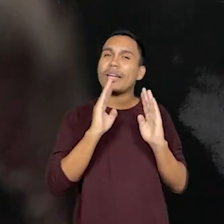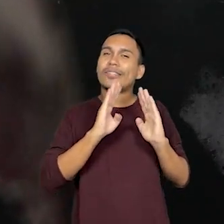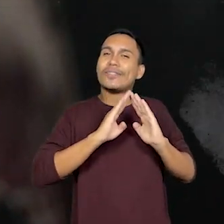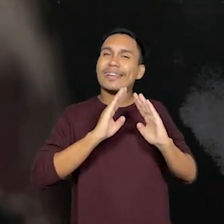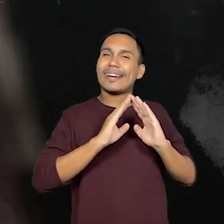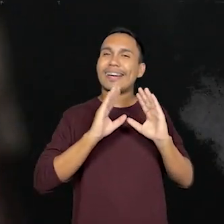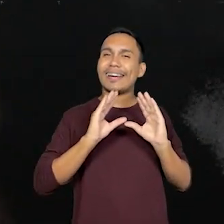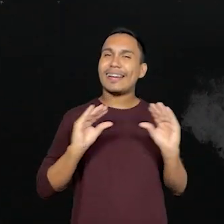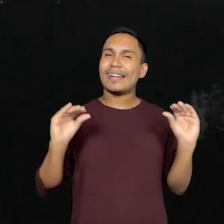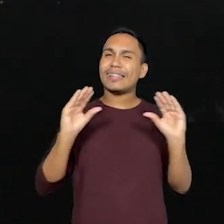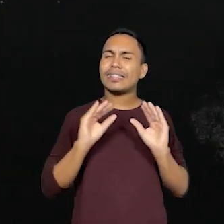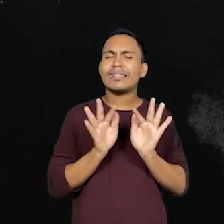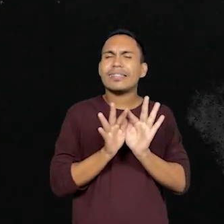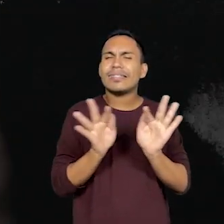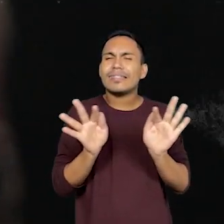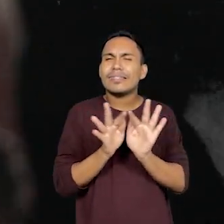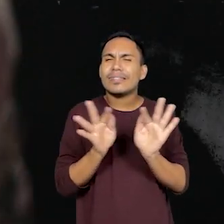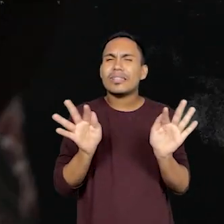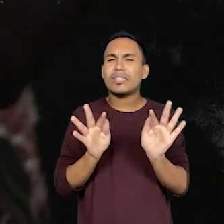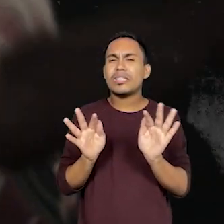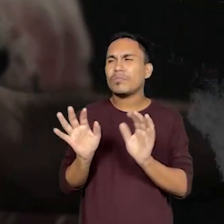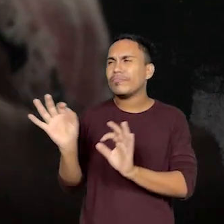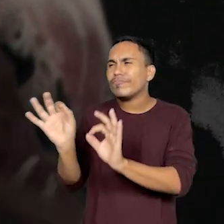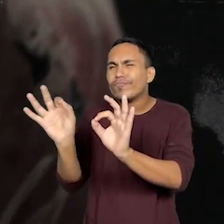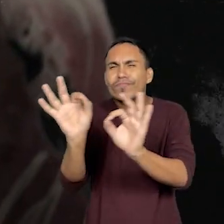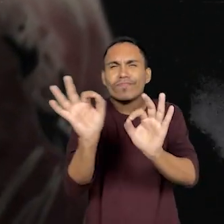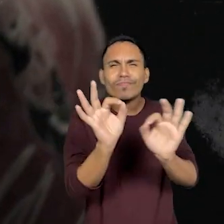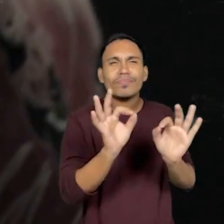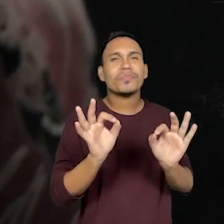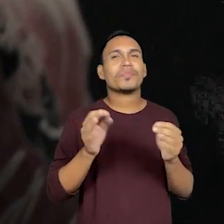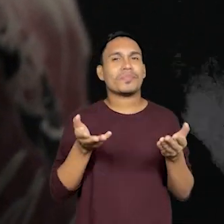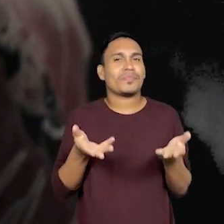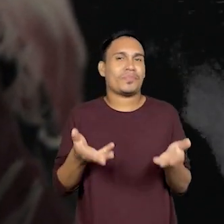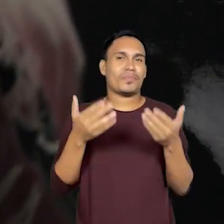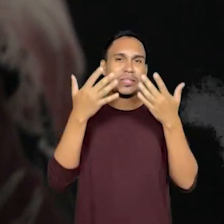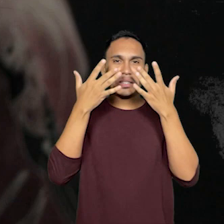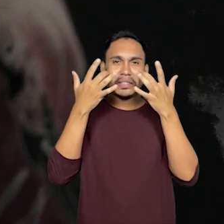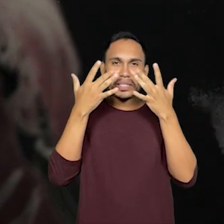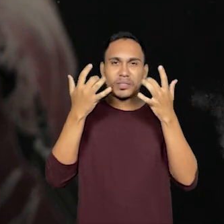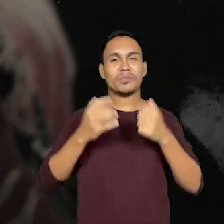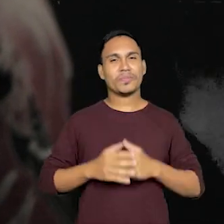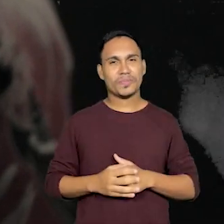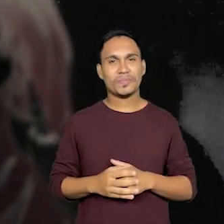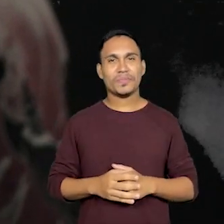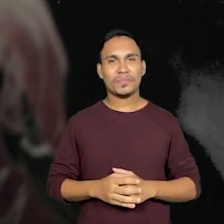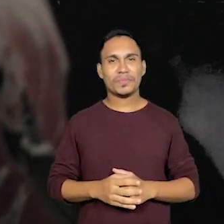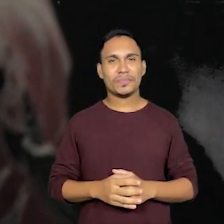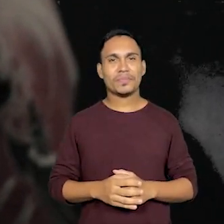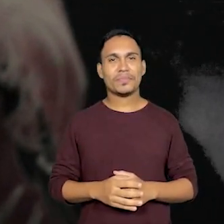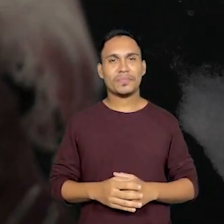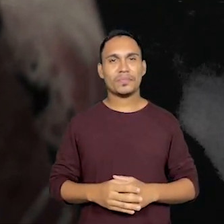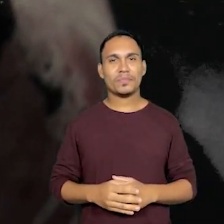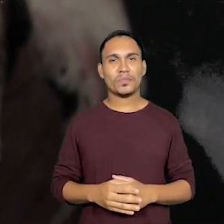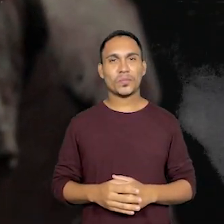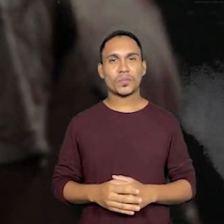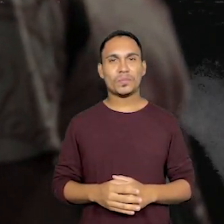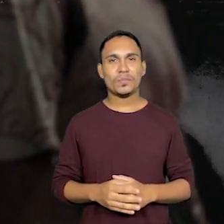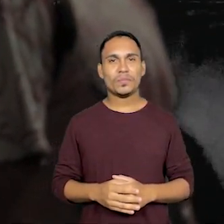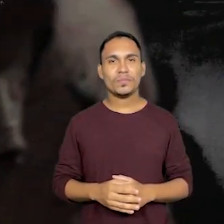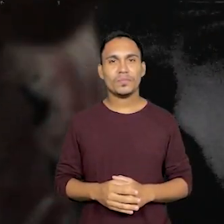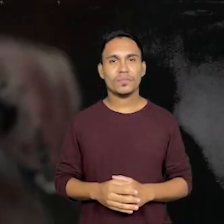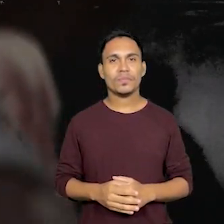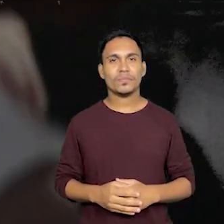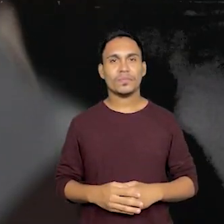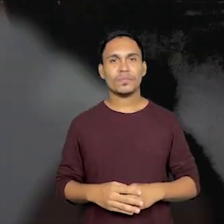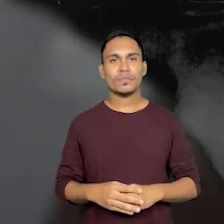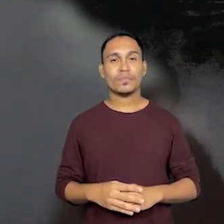botaram um tijolo aqui, fizeram um puxadinho ali, agora nós temos um teatro. Mandaram outra coisa ali. E aí vai